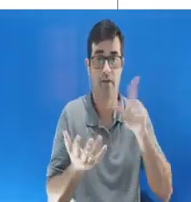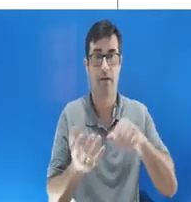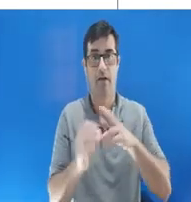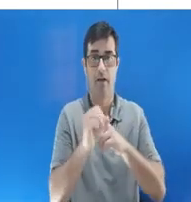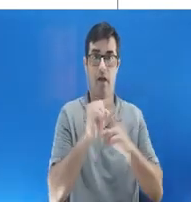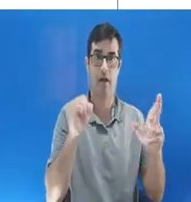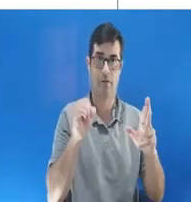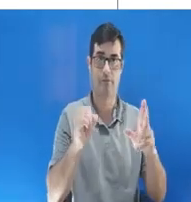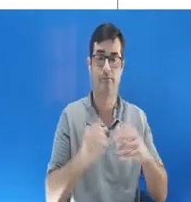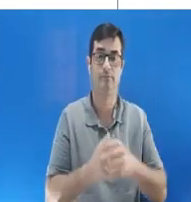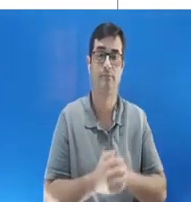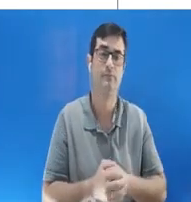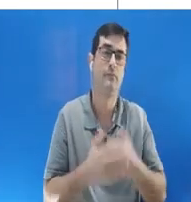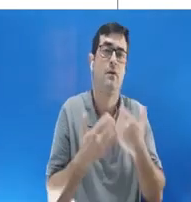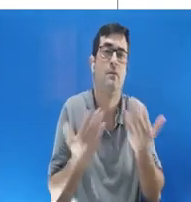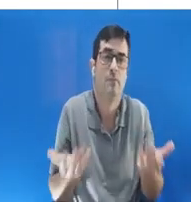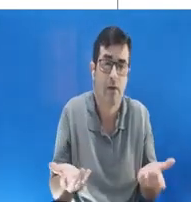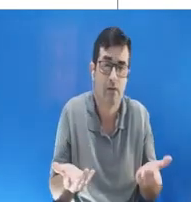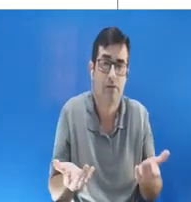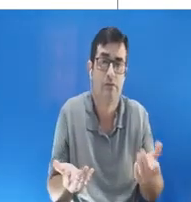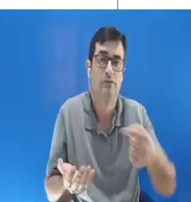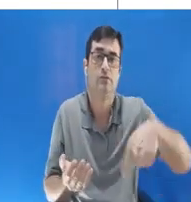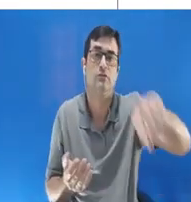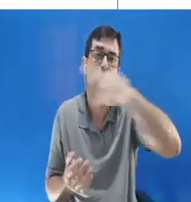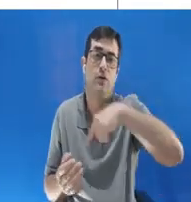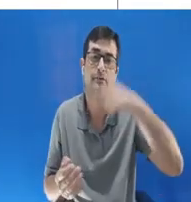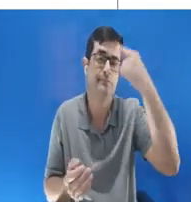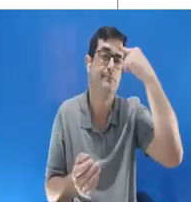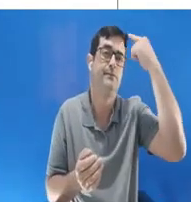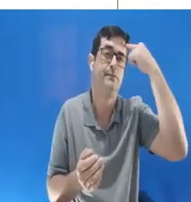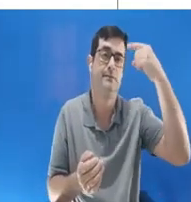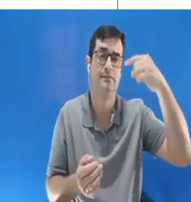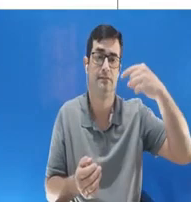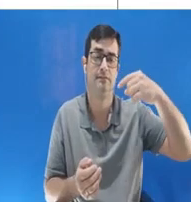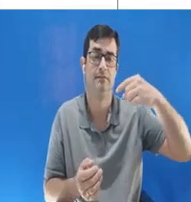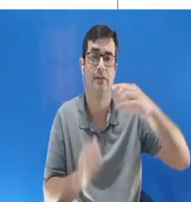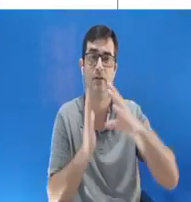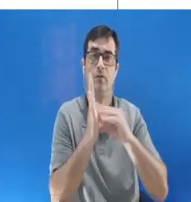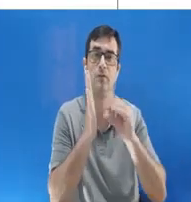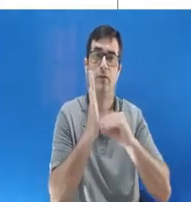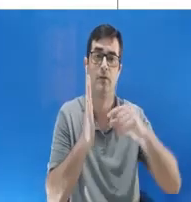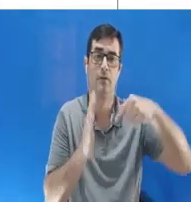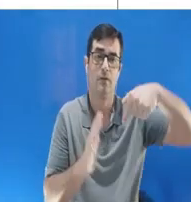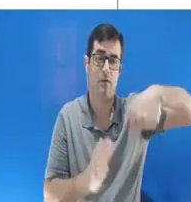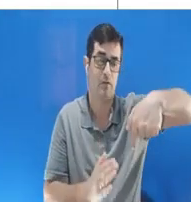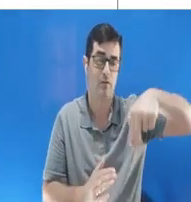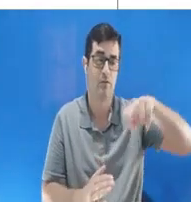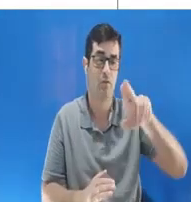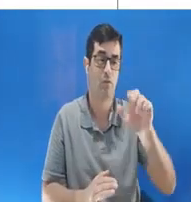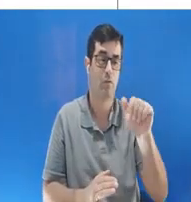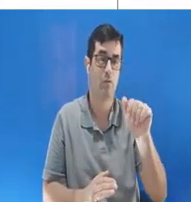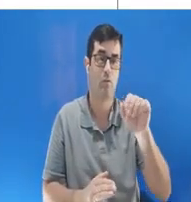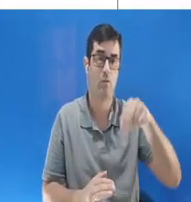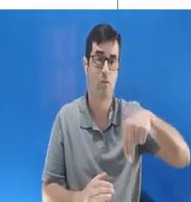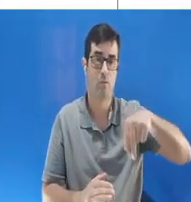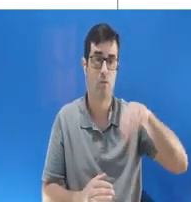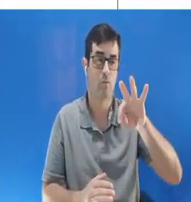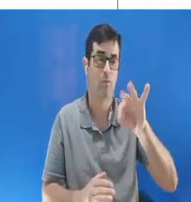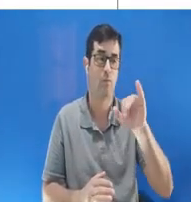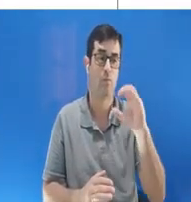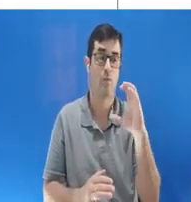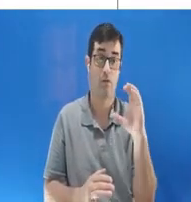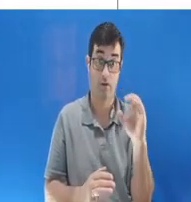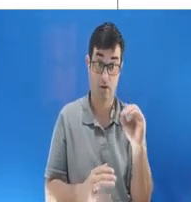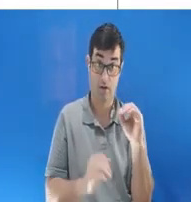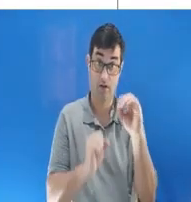o raio. Quando a gente vai pensar no modelo quântico, isso fica um pouquinho mais complicado. Por quê? Porque o modelo quântico ele